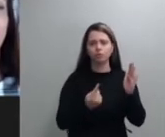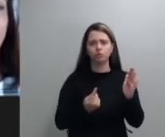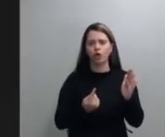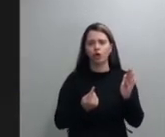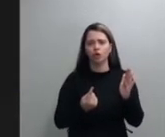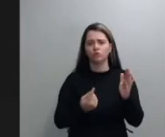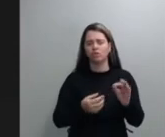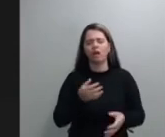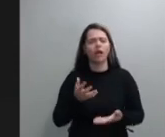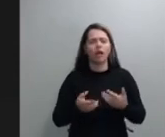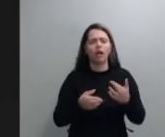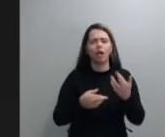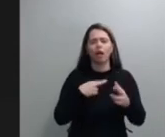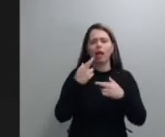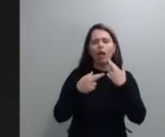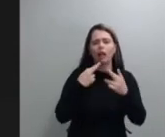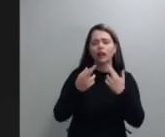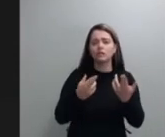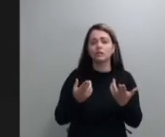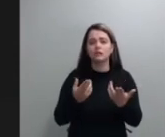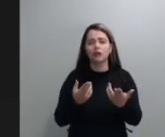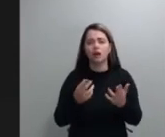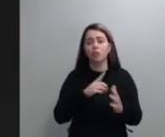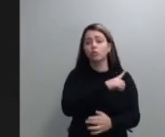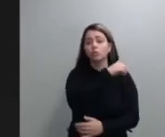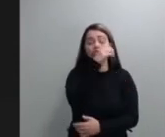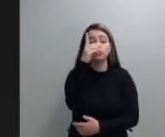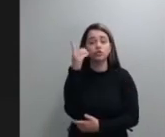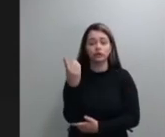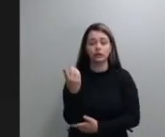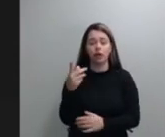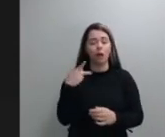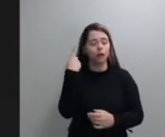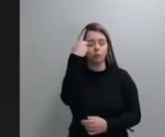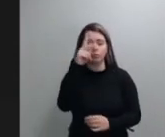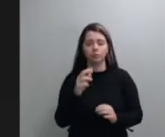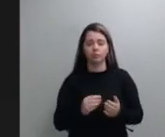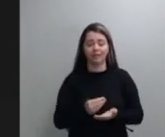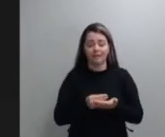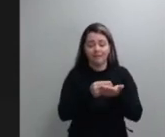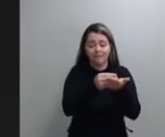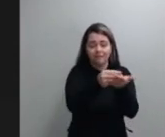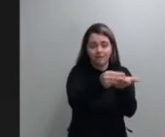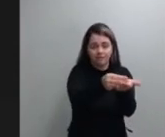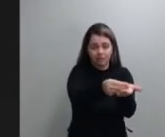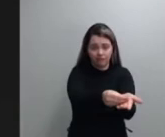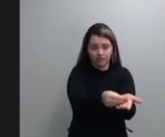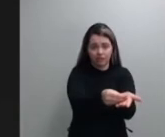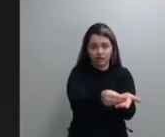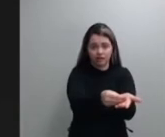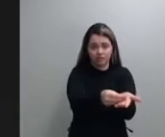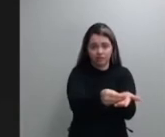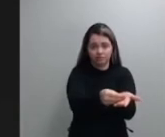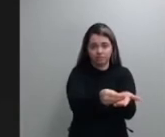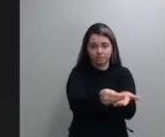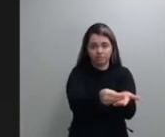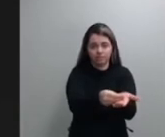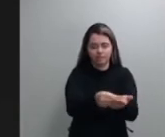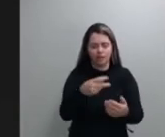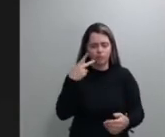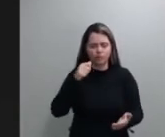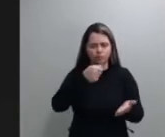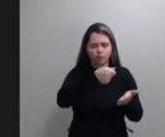mantendo rígida a data limite para a entrega por não vislumbrar nenhuma irregularidade na fixação